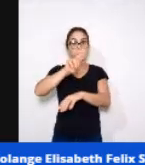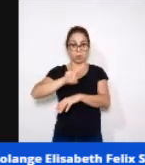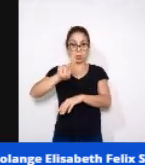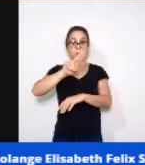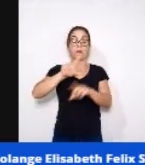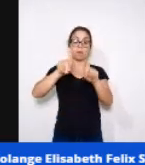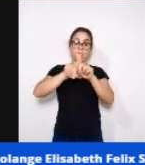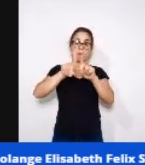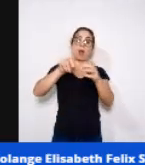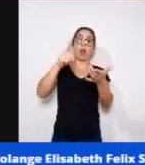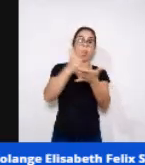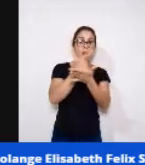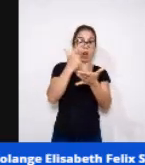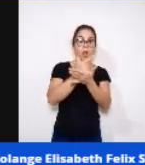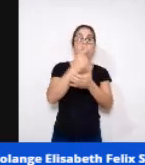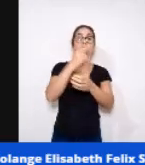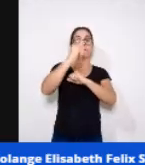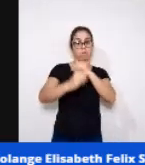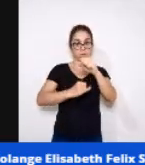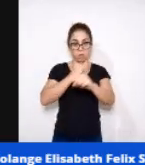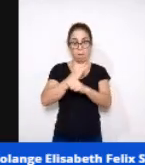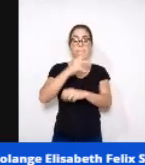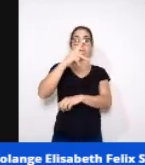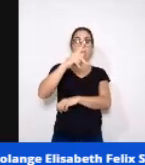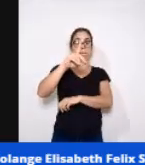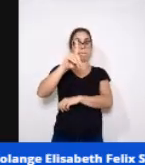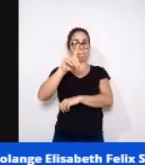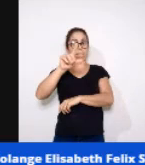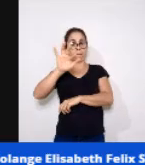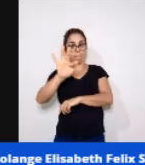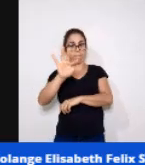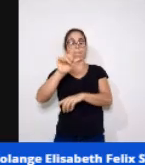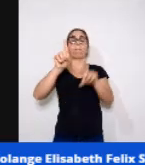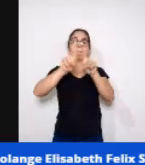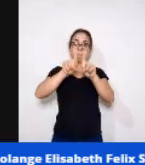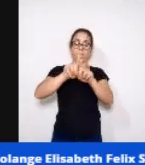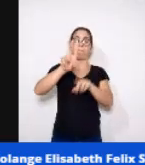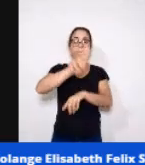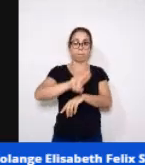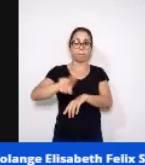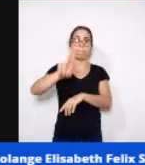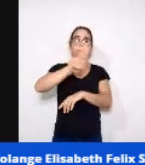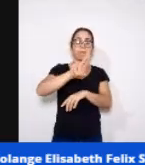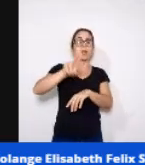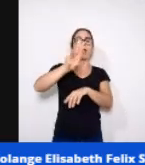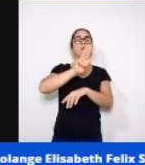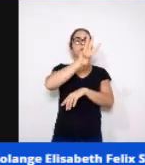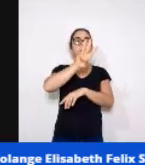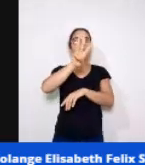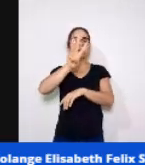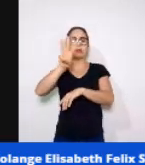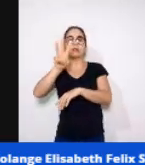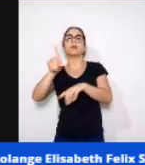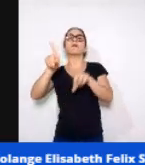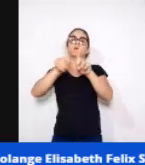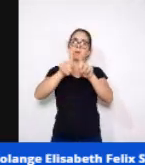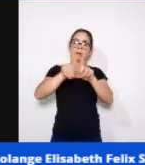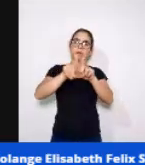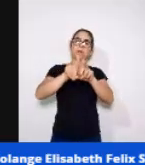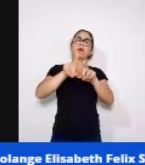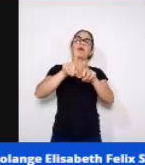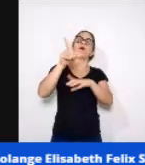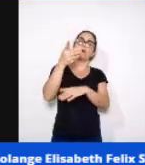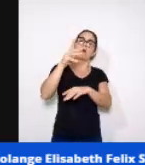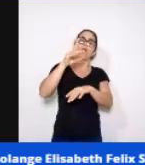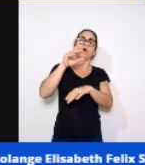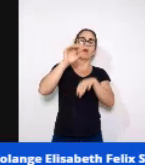formato eletrônico ou PDF, nós podemos utilizar sites educacionais. Aí, em relação ao livro, no formato